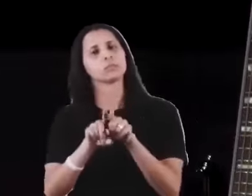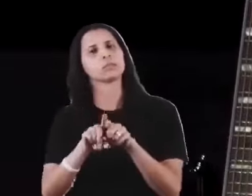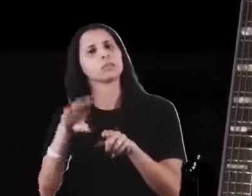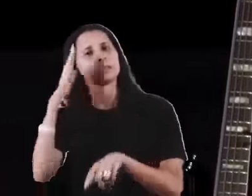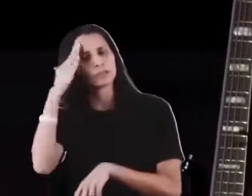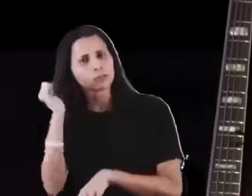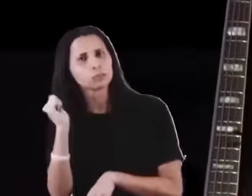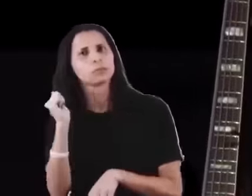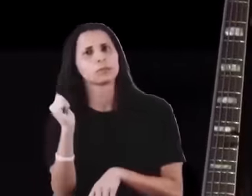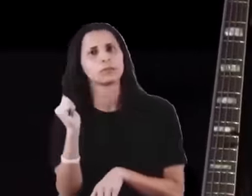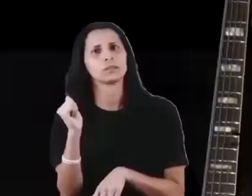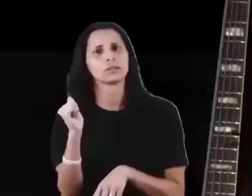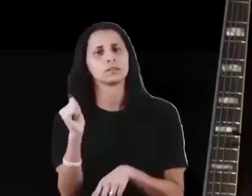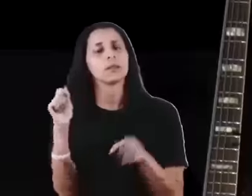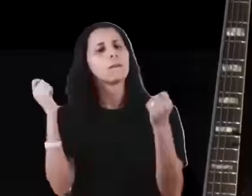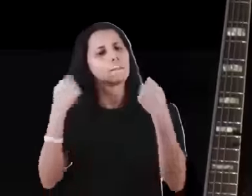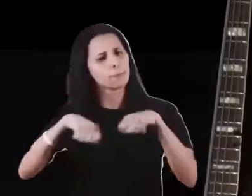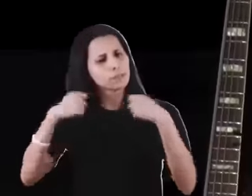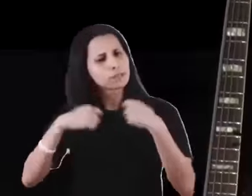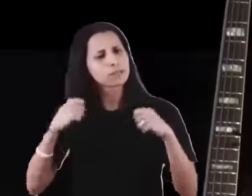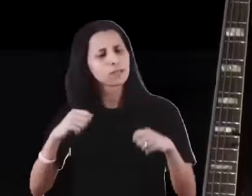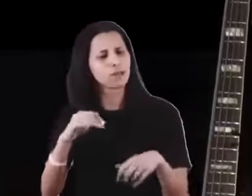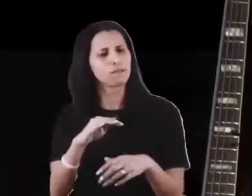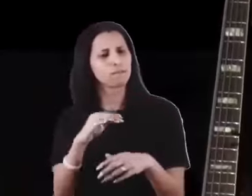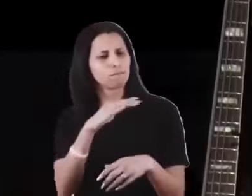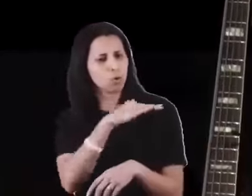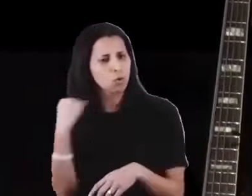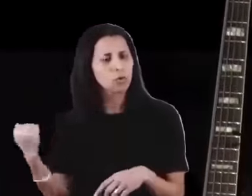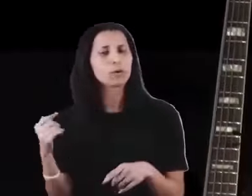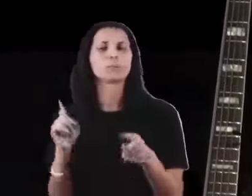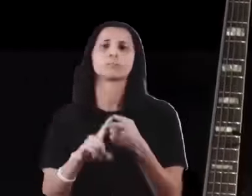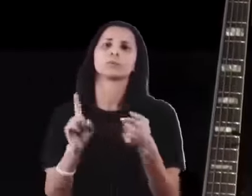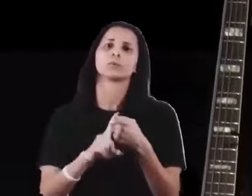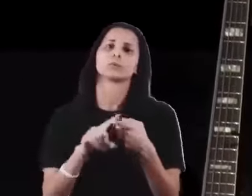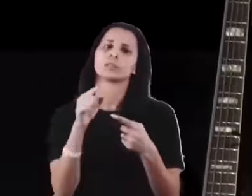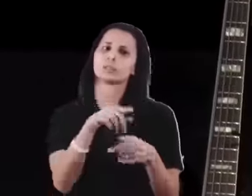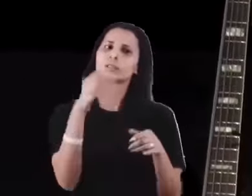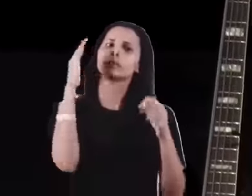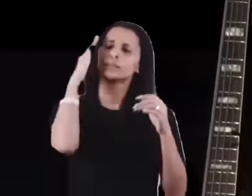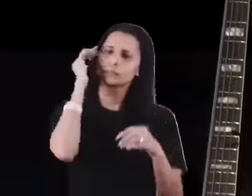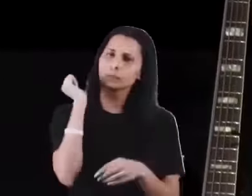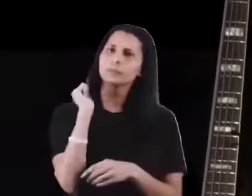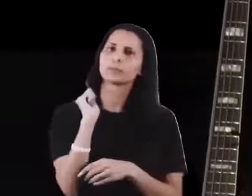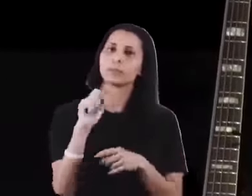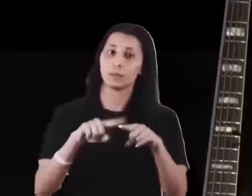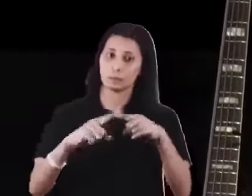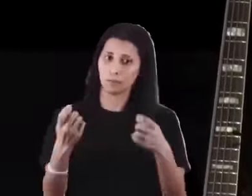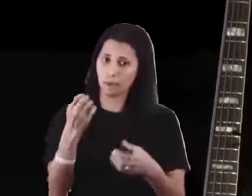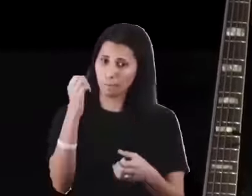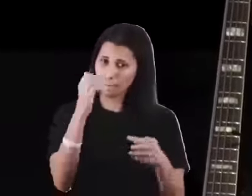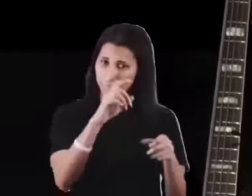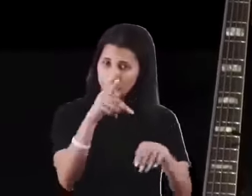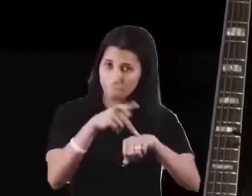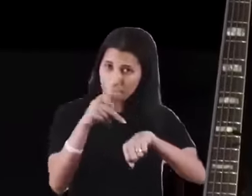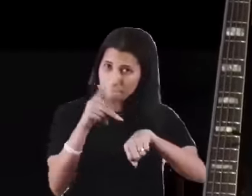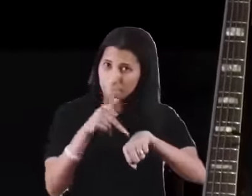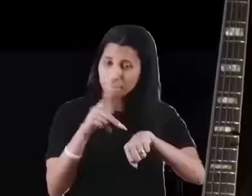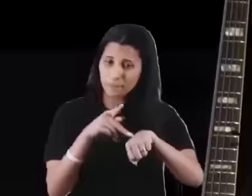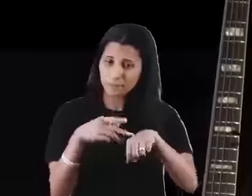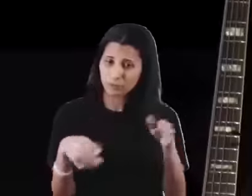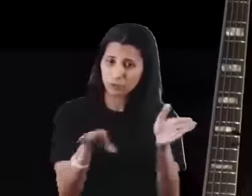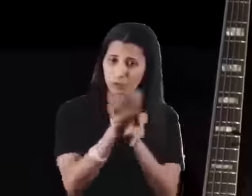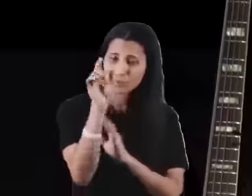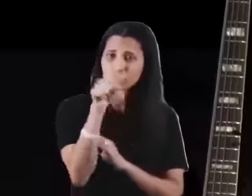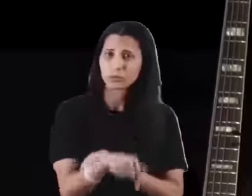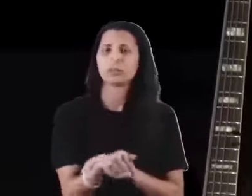preciso fosse entregar a vida dele na teoria sabia Eu não sabia mas não se deixou intimidar pelas pedras na hora que a prática chegou minha filha Não Adianta De nada